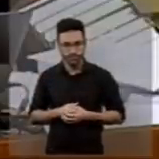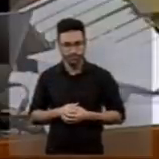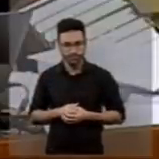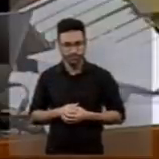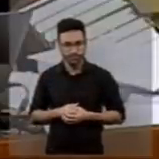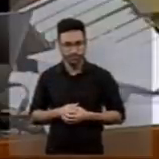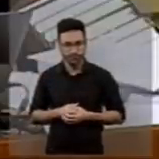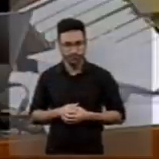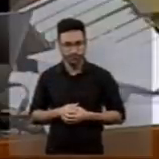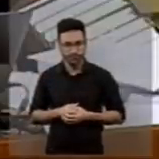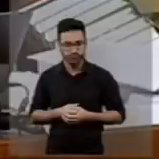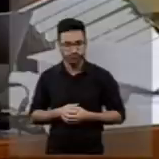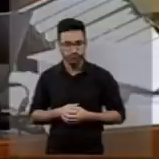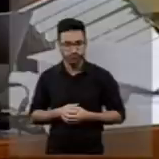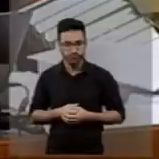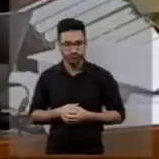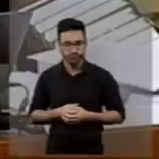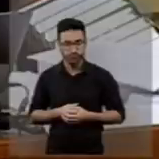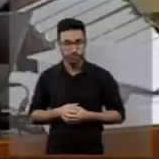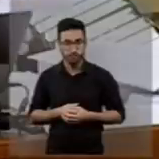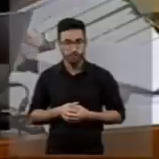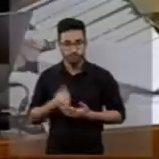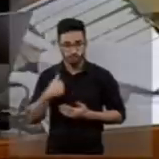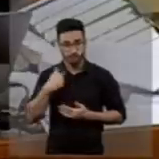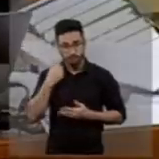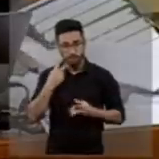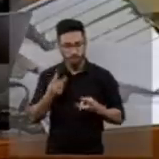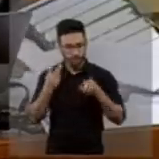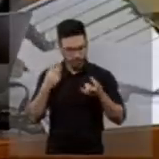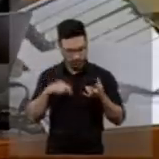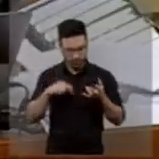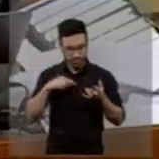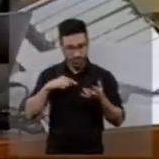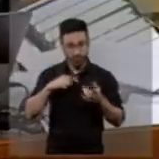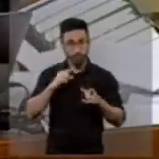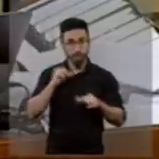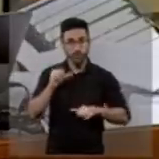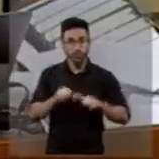entregar, eu vejo que houve uma alteração